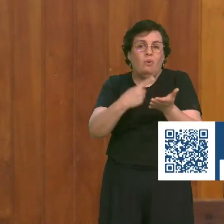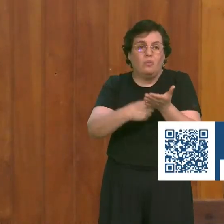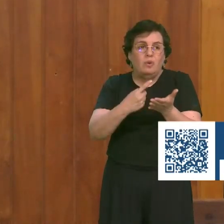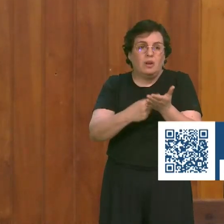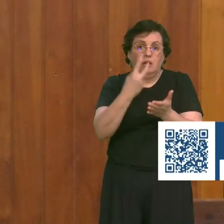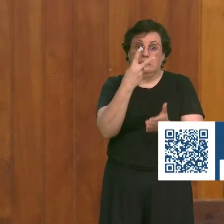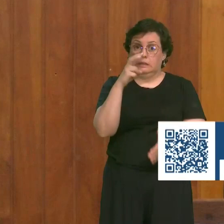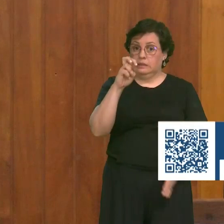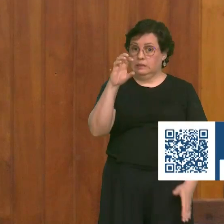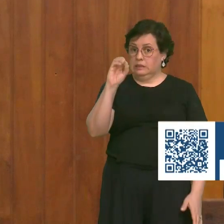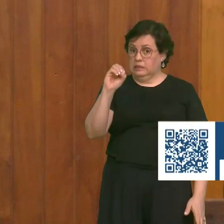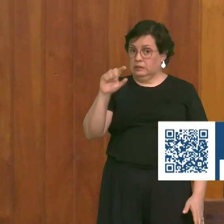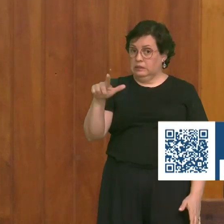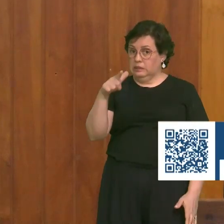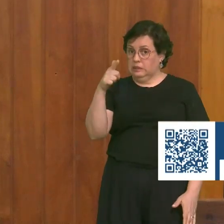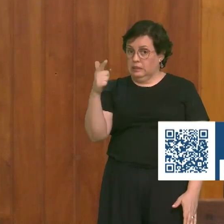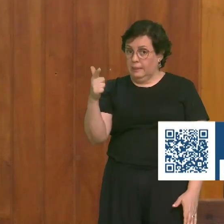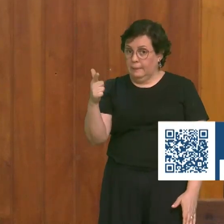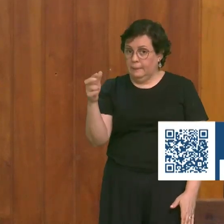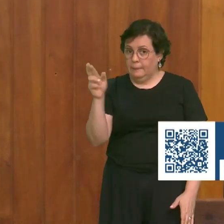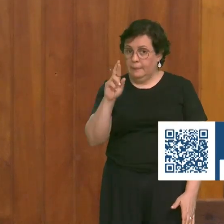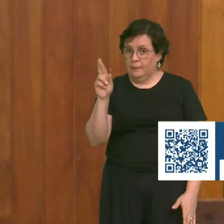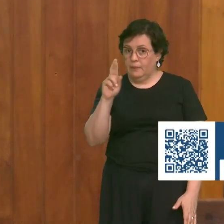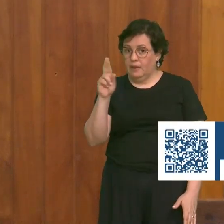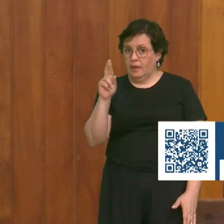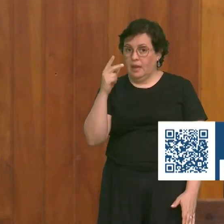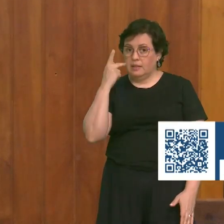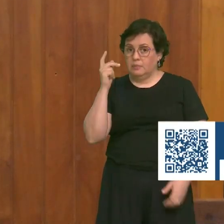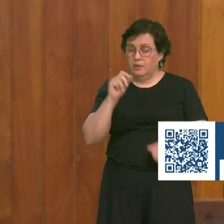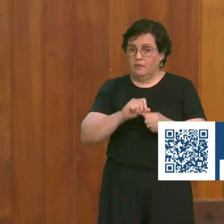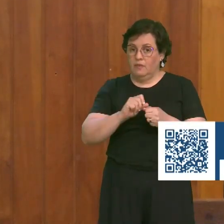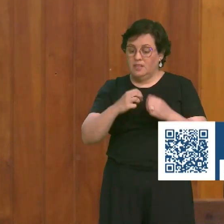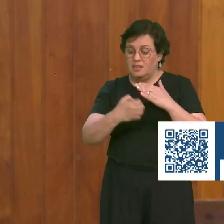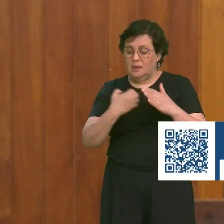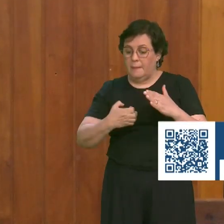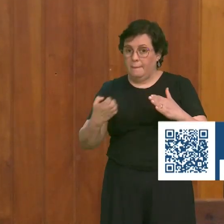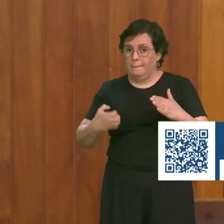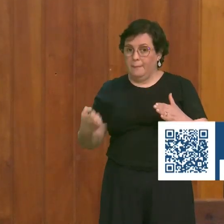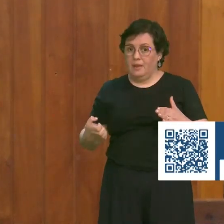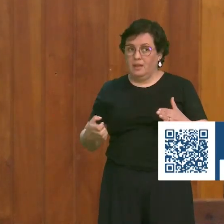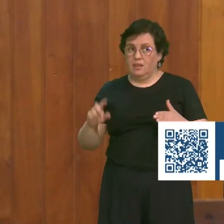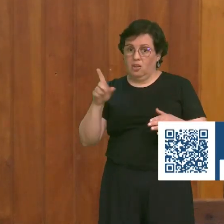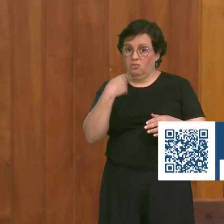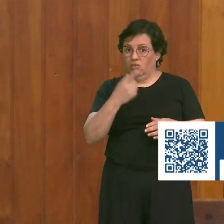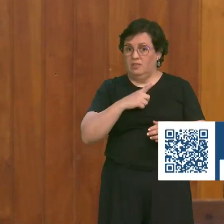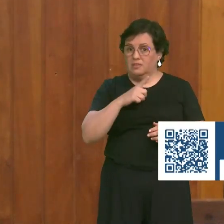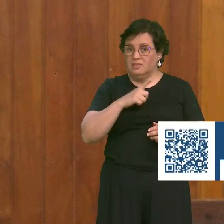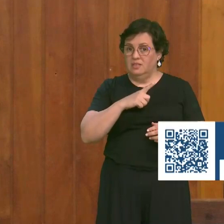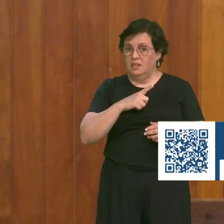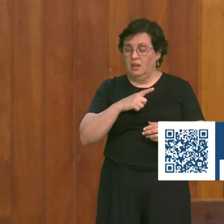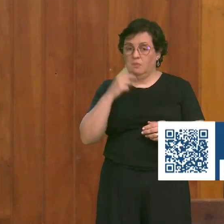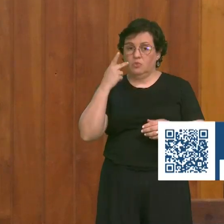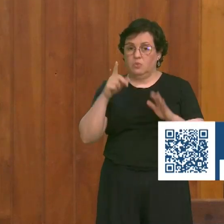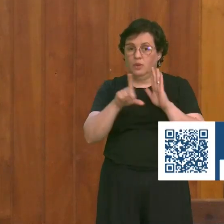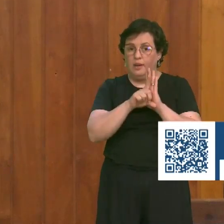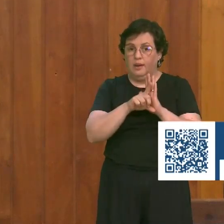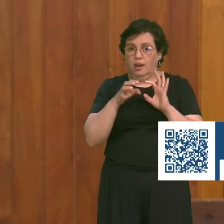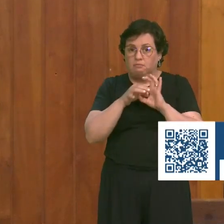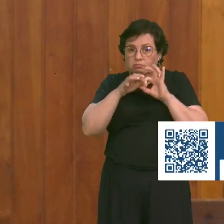reais para cada um para fazer emenda impositiva e nós temos direito por lei aqui de mais ou menos um milhão e 200